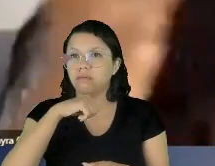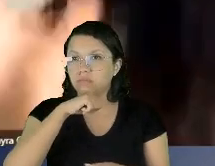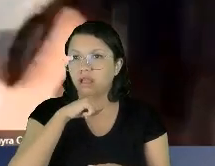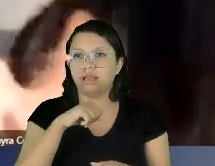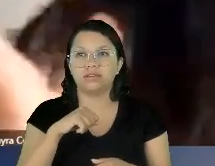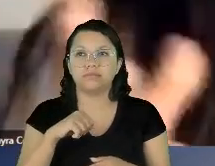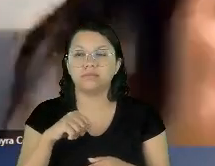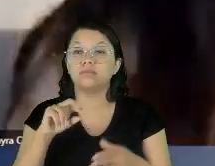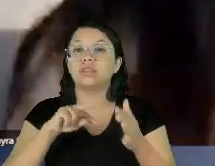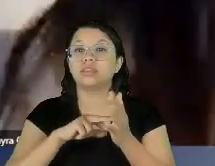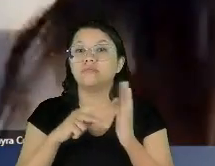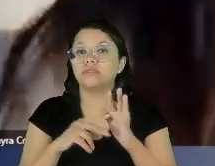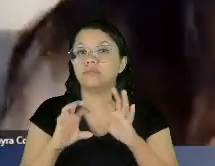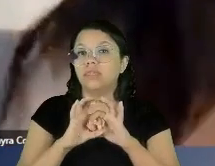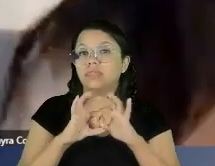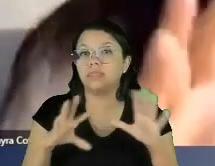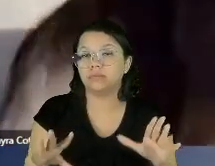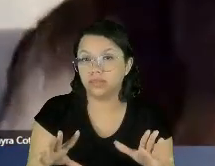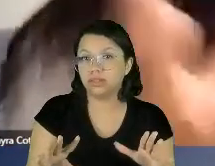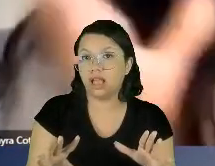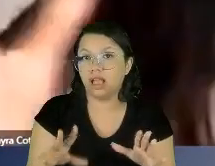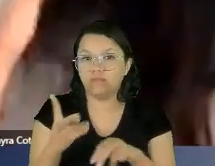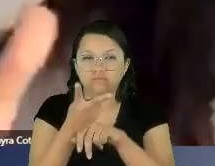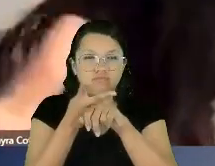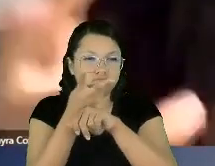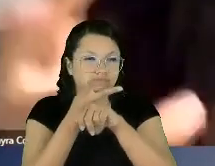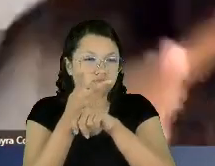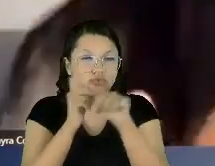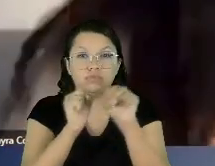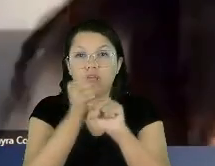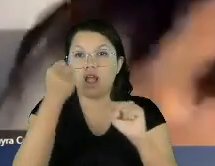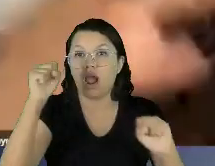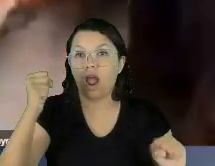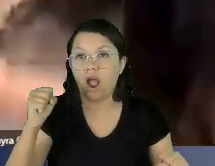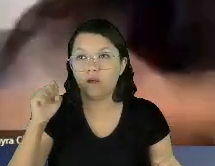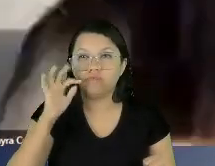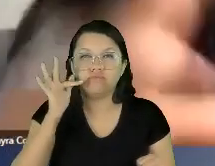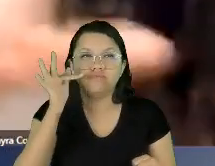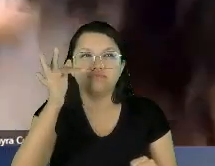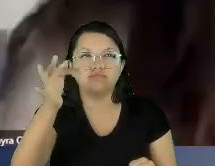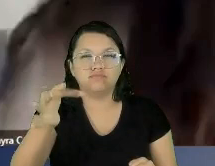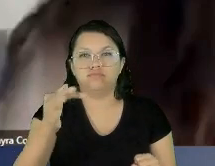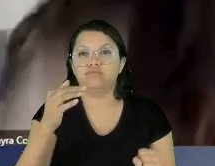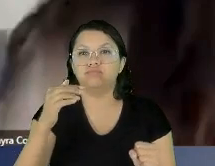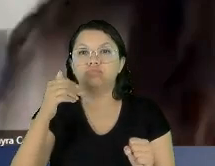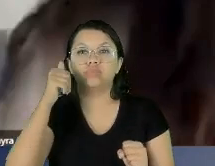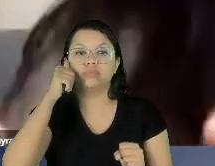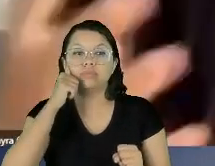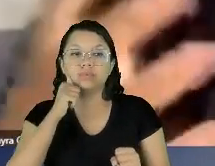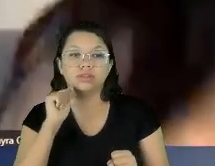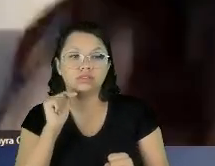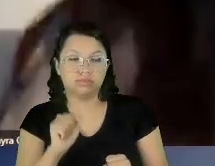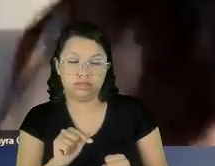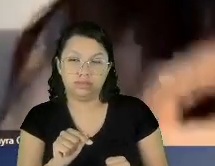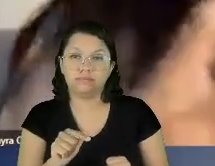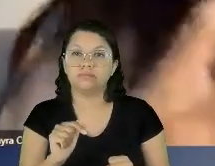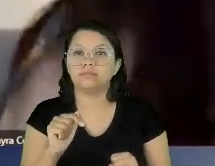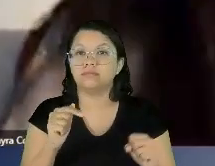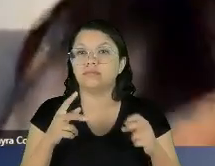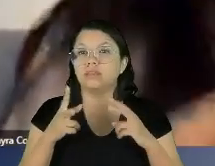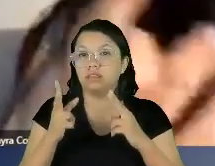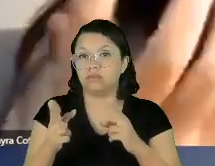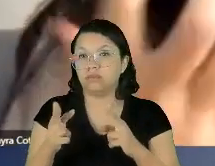isso significa para eles uma liberdade, né, uma exploração, uma ampliação de horizontes, e para